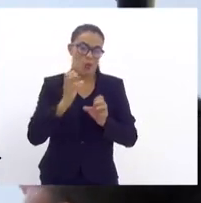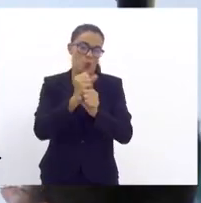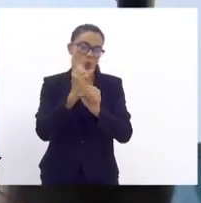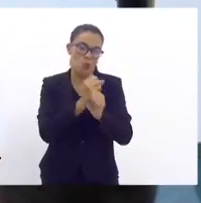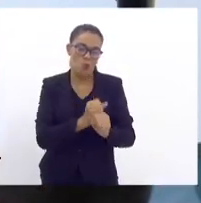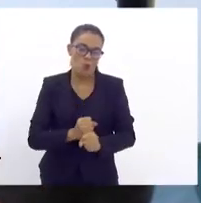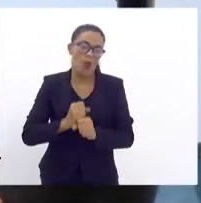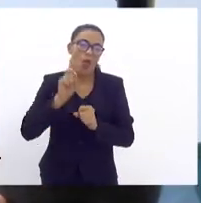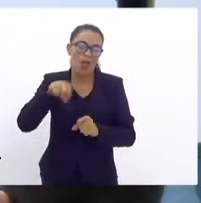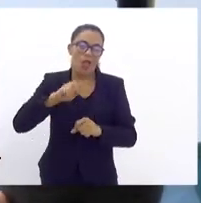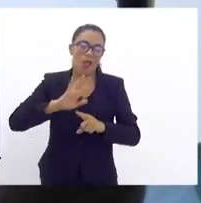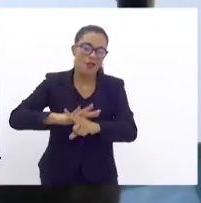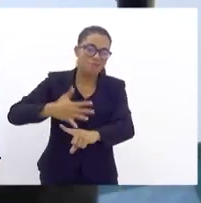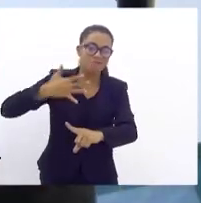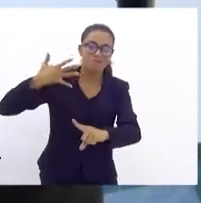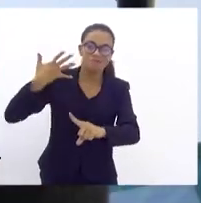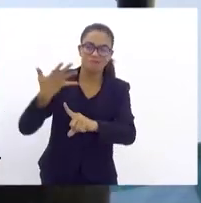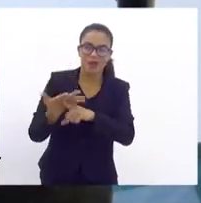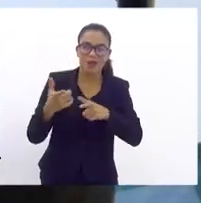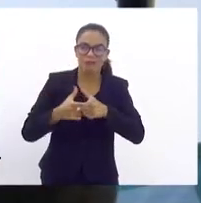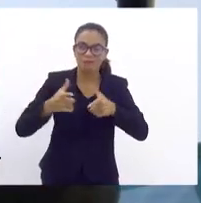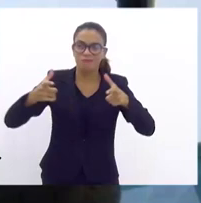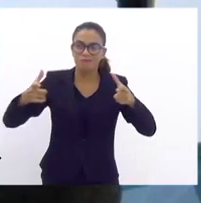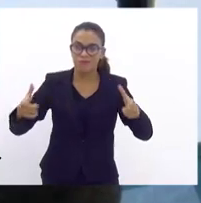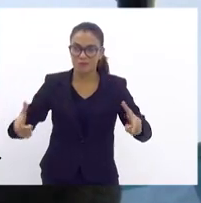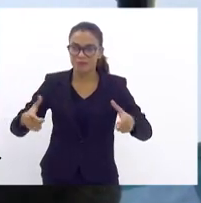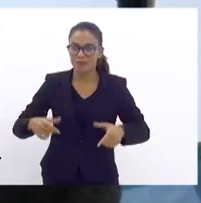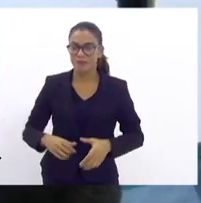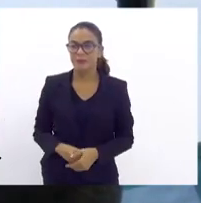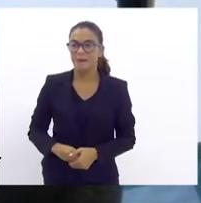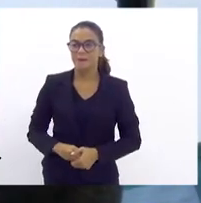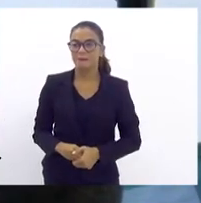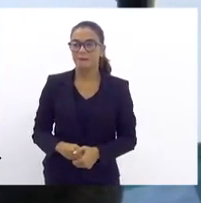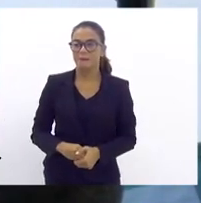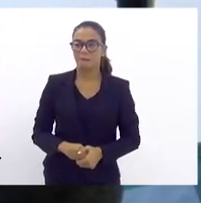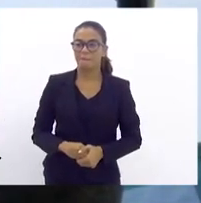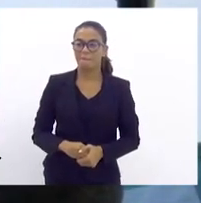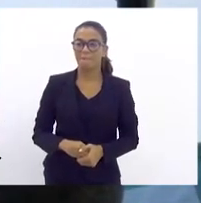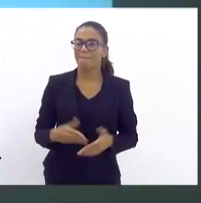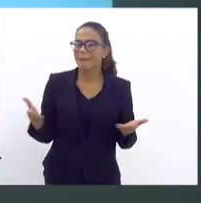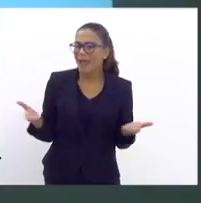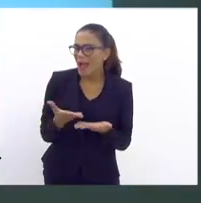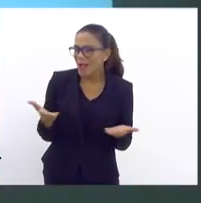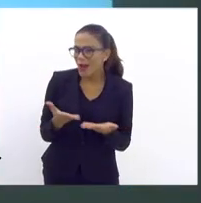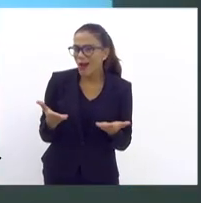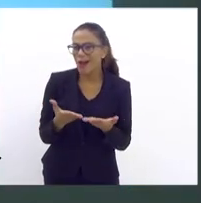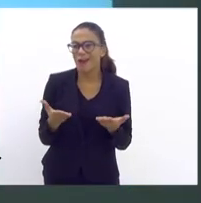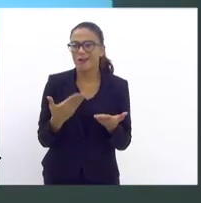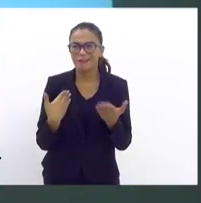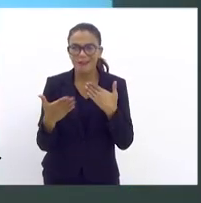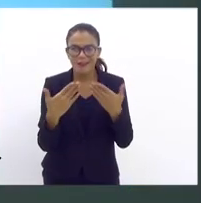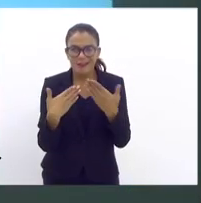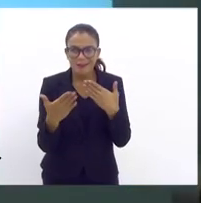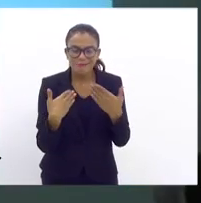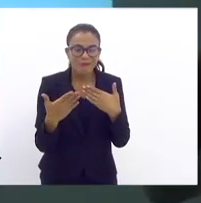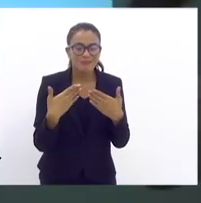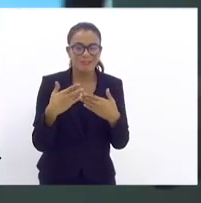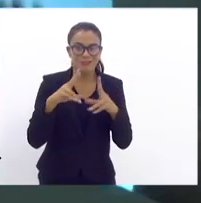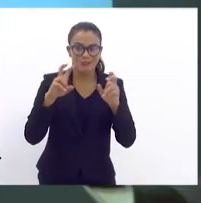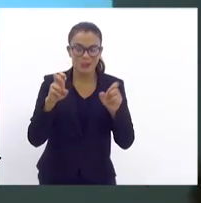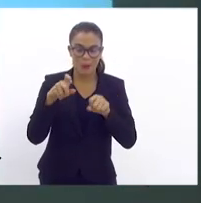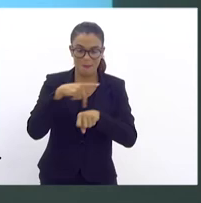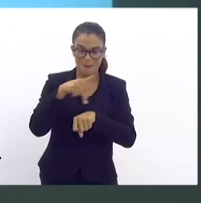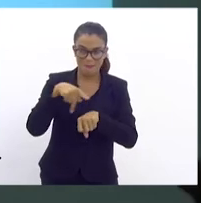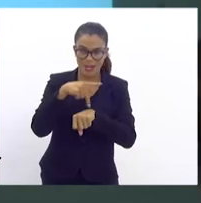maior né pode passar por favor agora vamos trazer para o nosso país que infelizmente